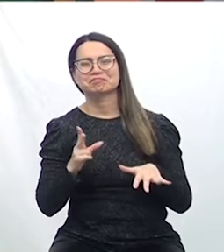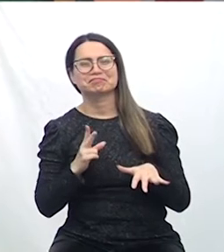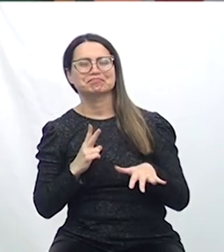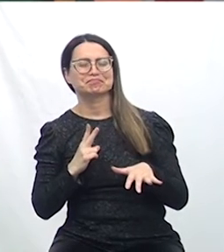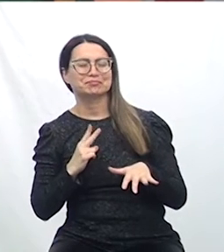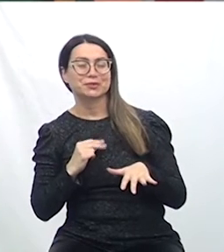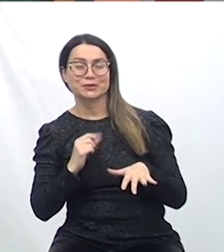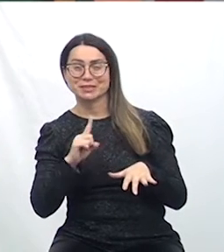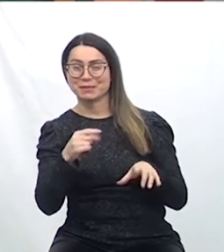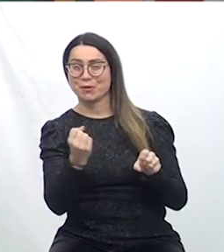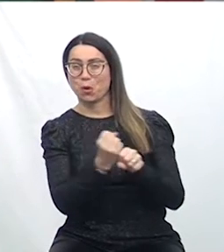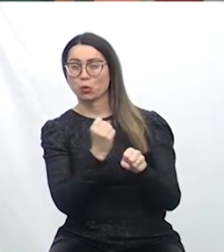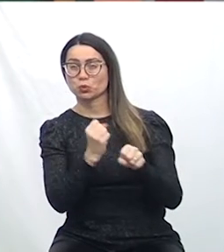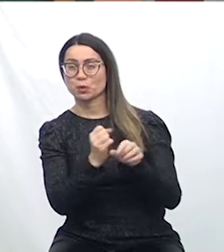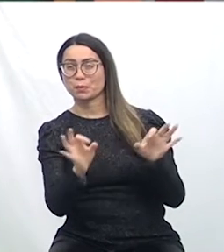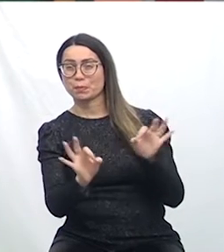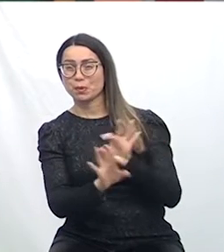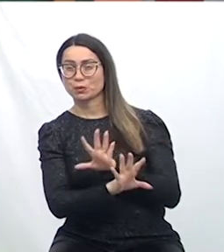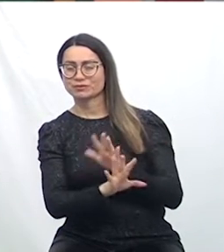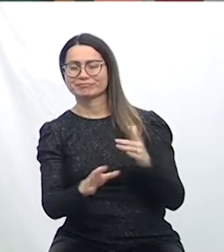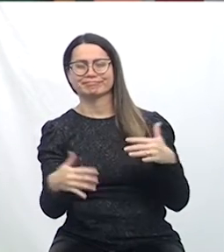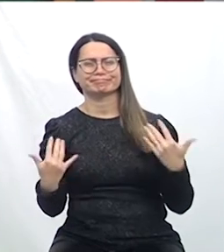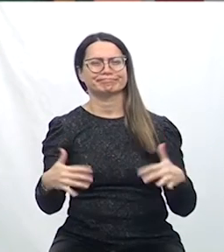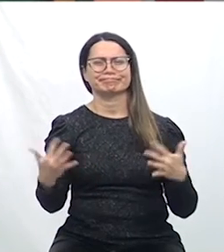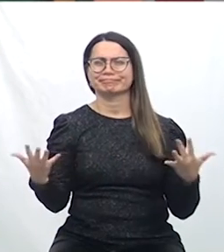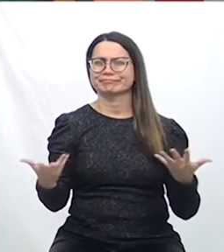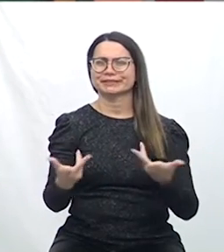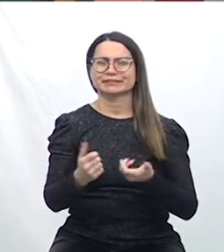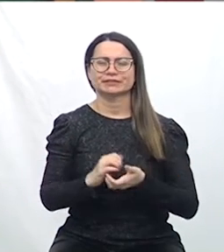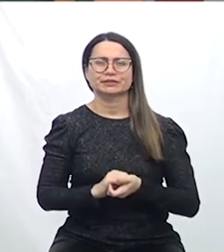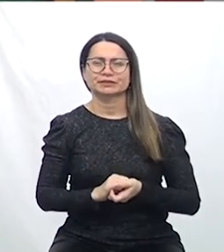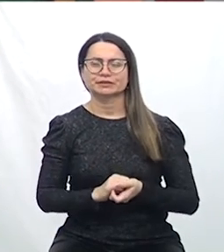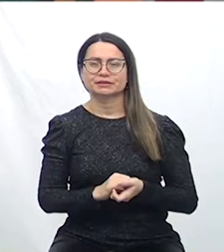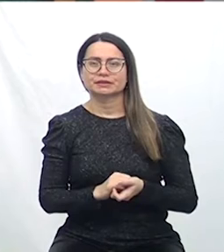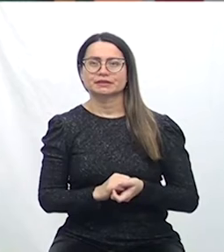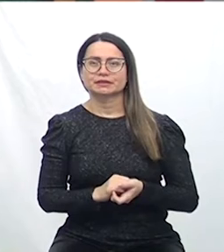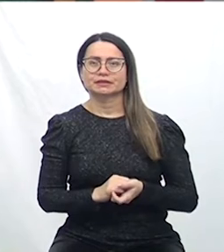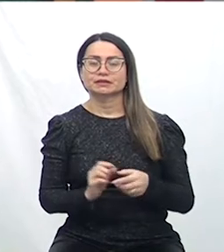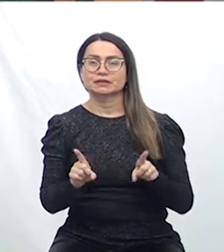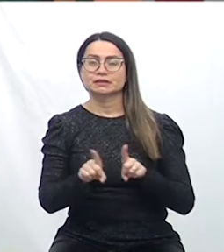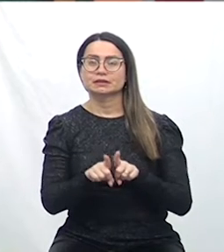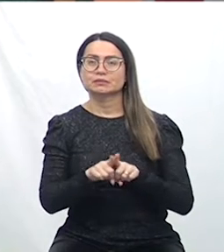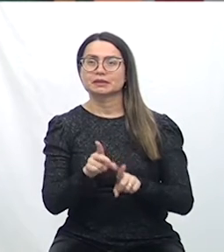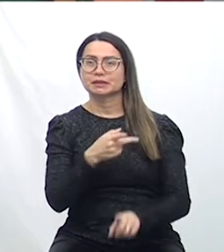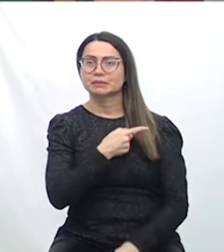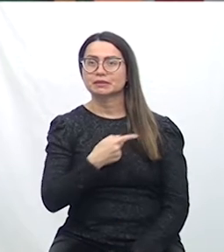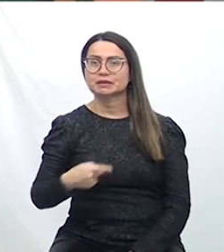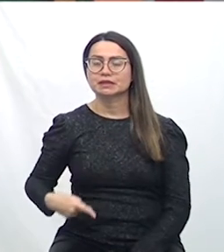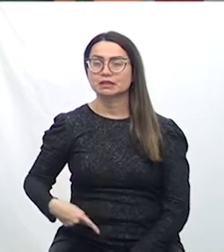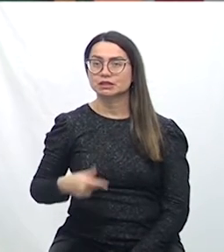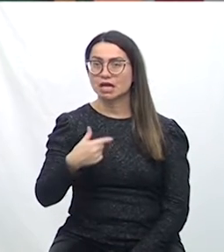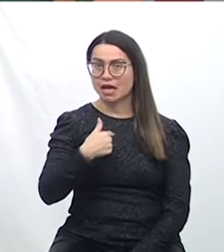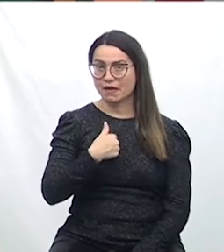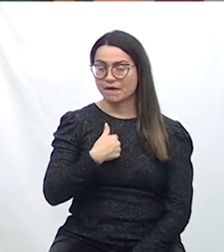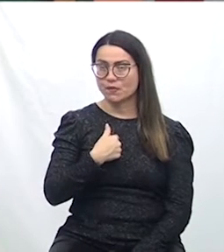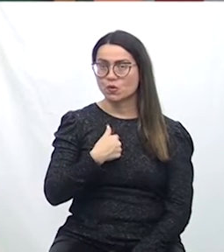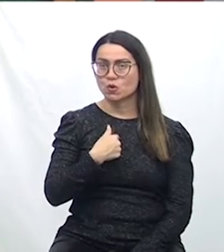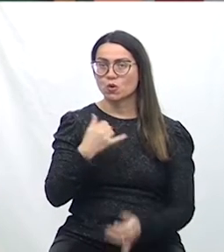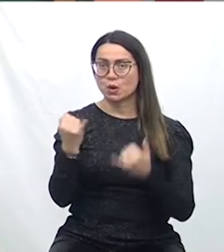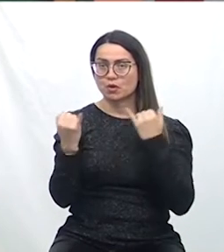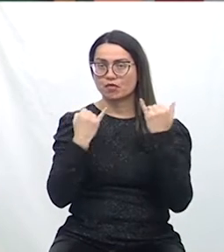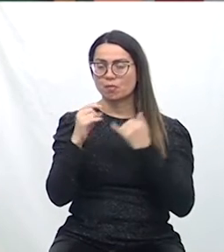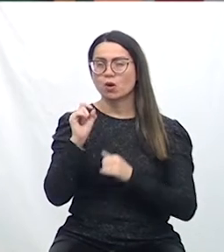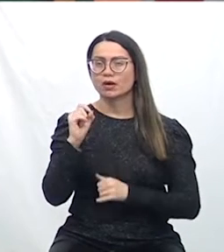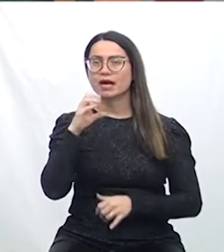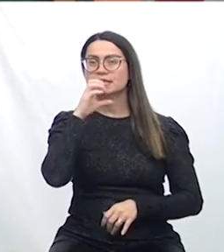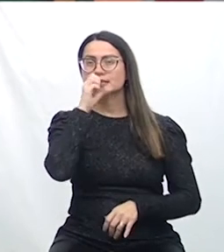tiver todo o campo pronto. E, por fim, presidente, vou divulgar aqui que neste final de semana, neste sábado, das 9